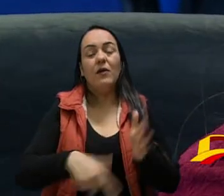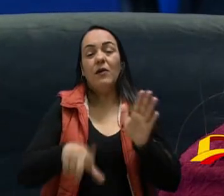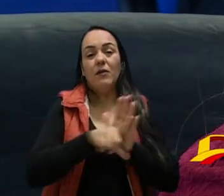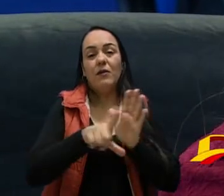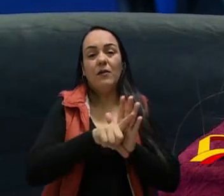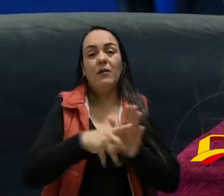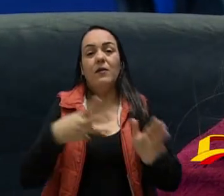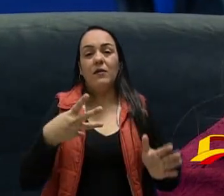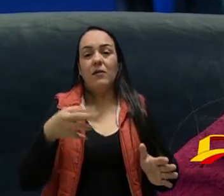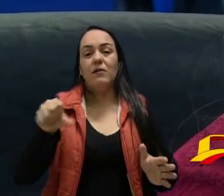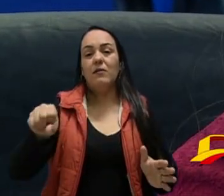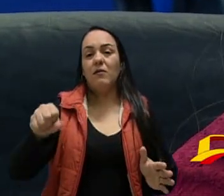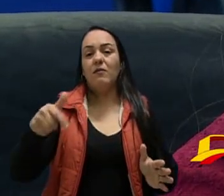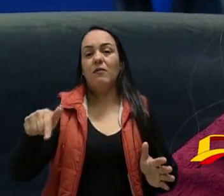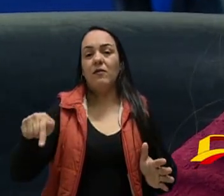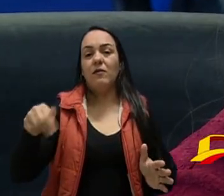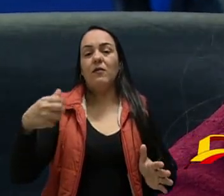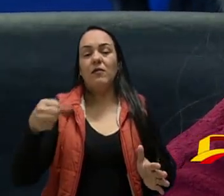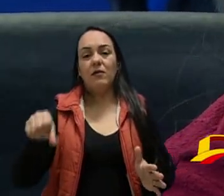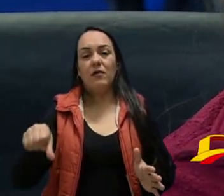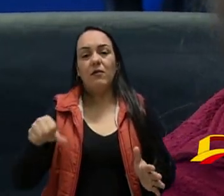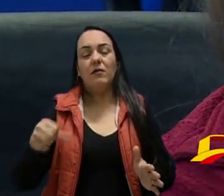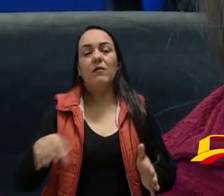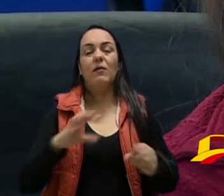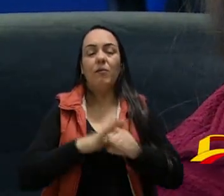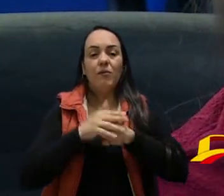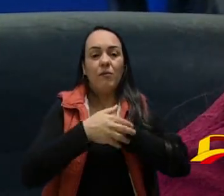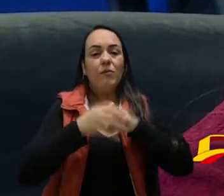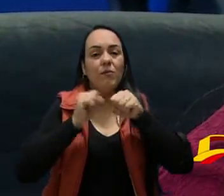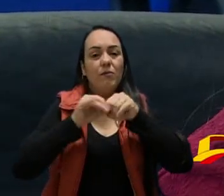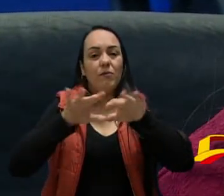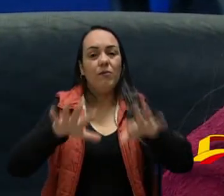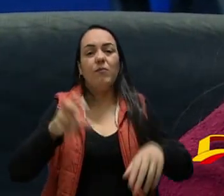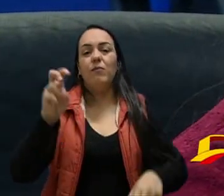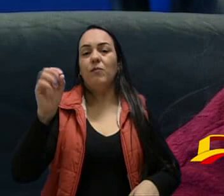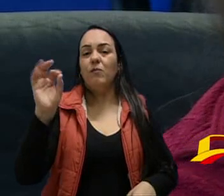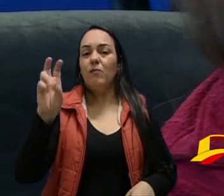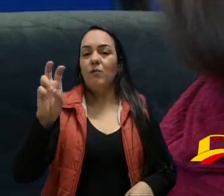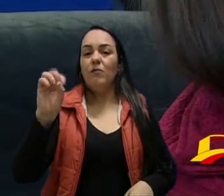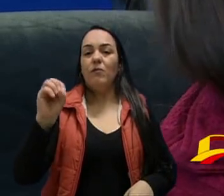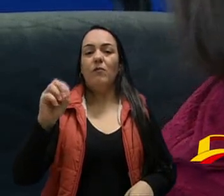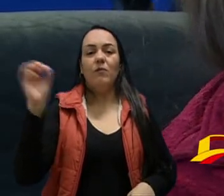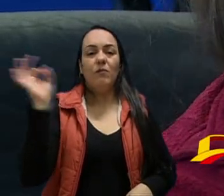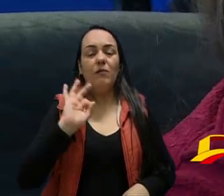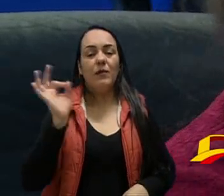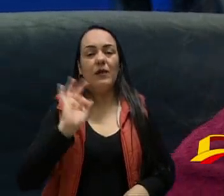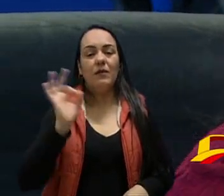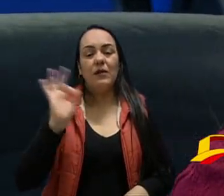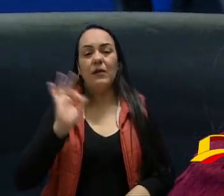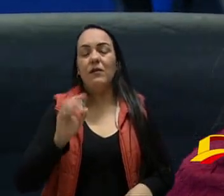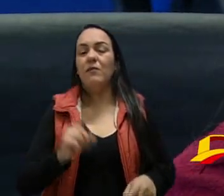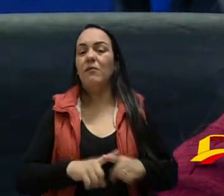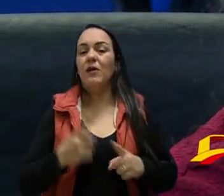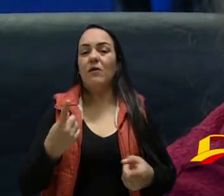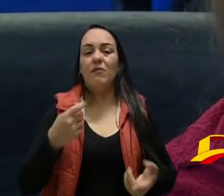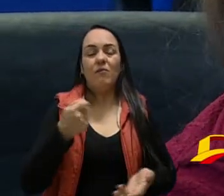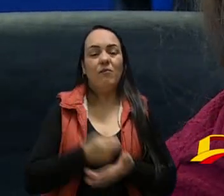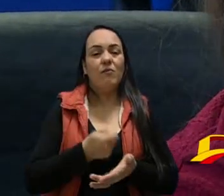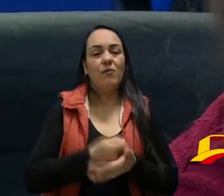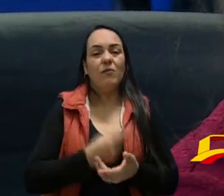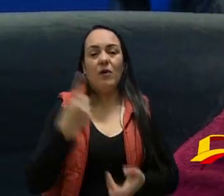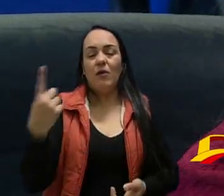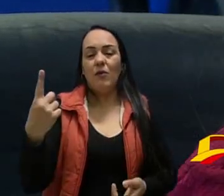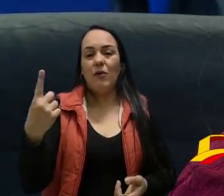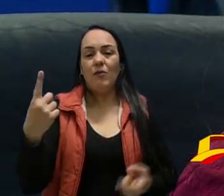3979 da flexibilização para o convide até cinquenta por cento então em cima o seu contratar uma ambulância